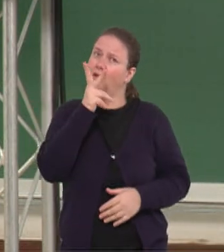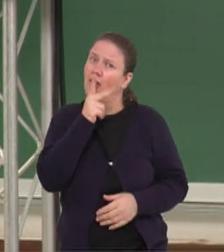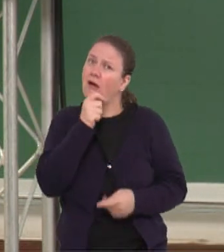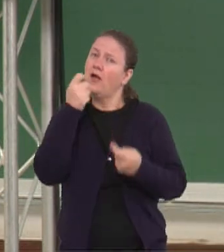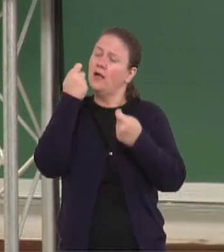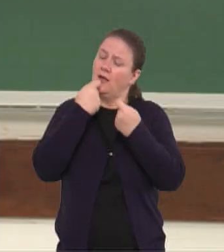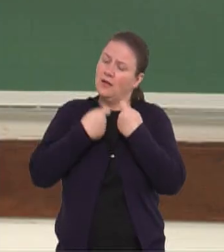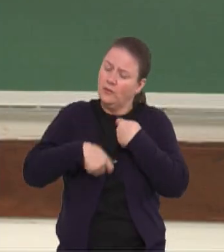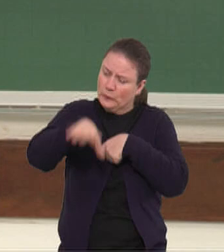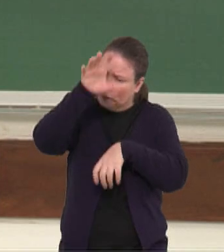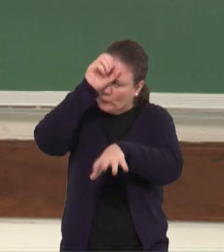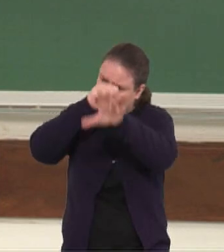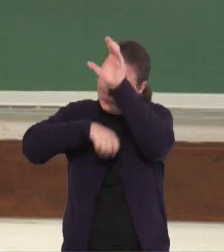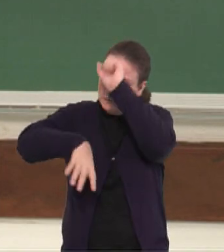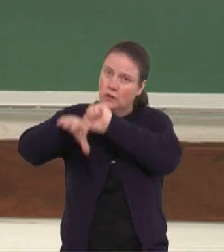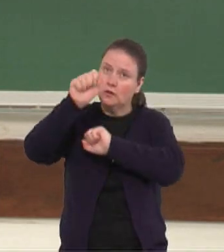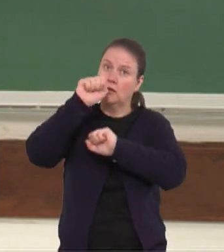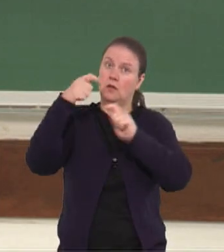prestar muita atenção.